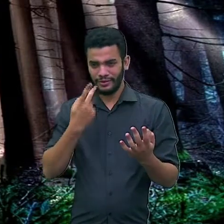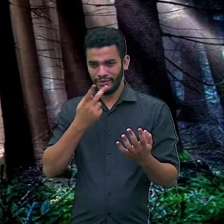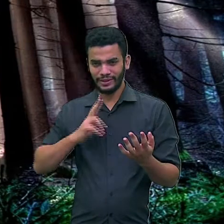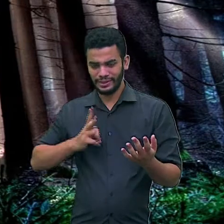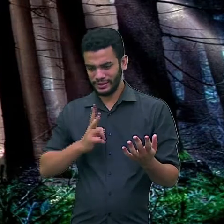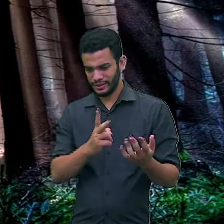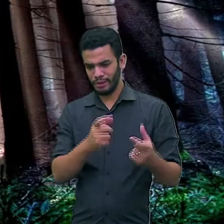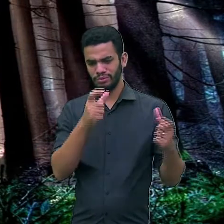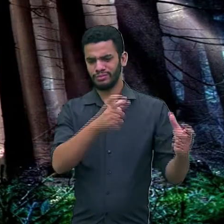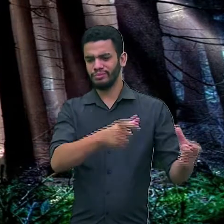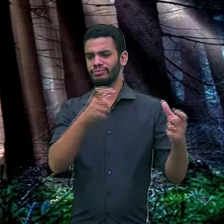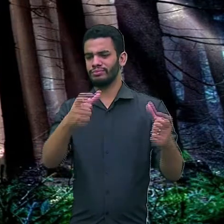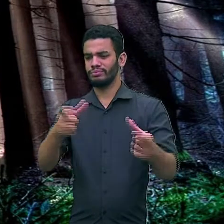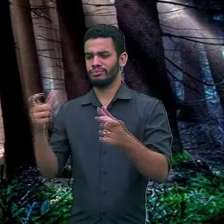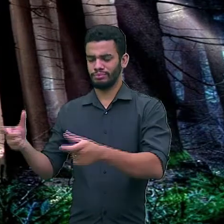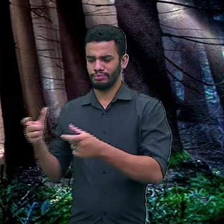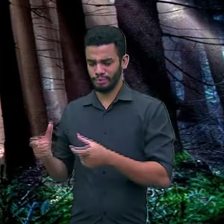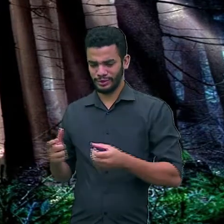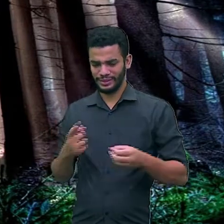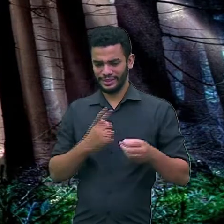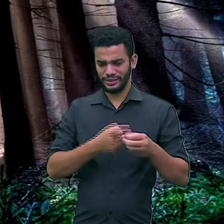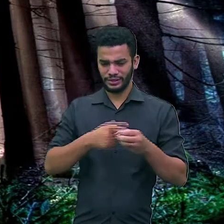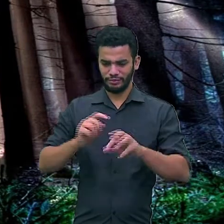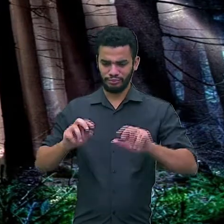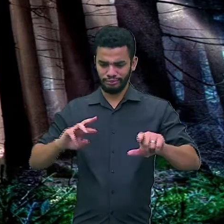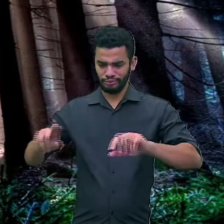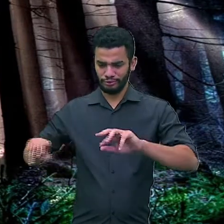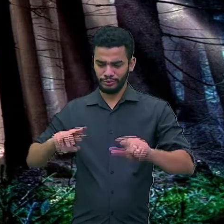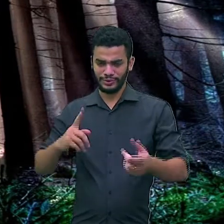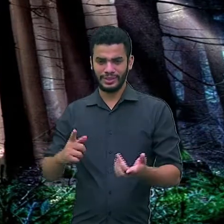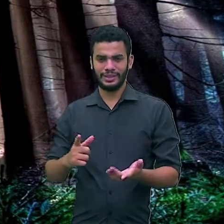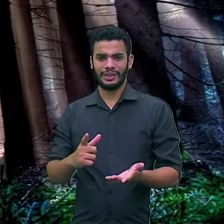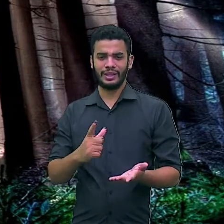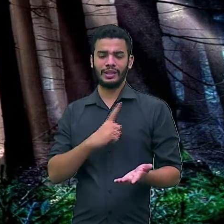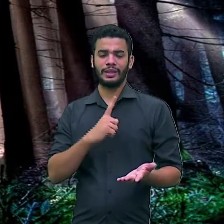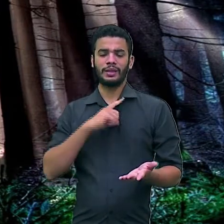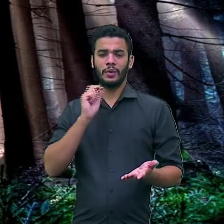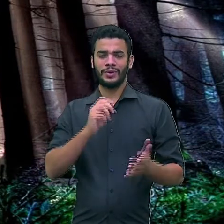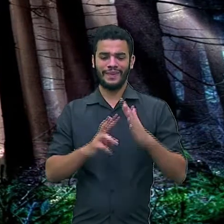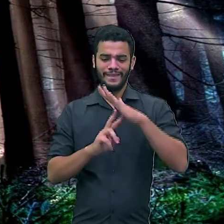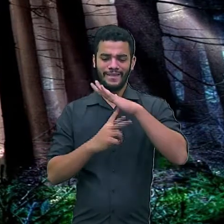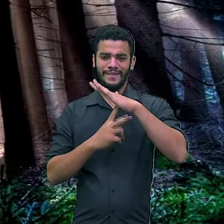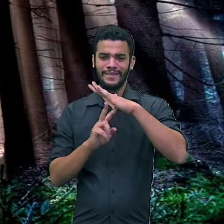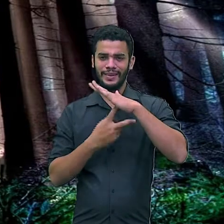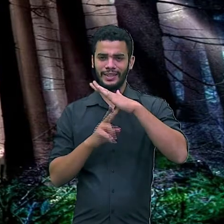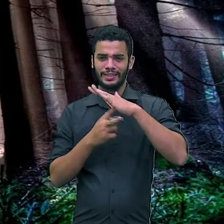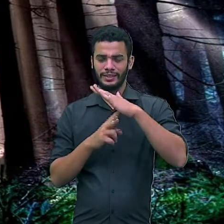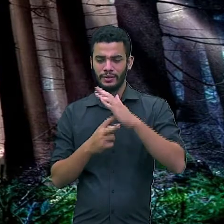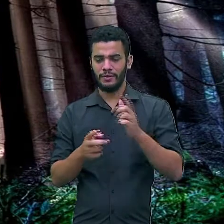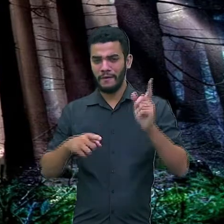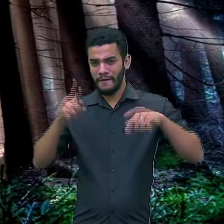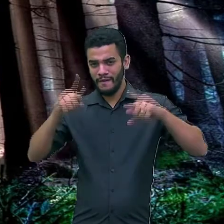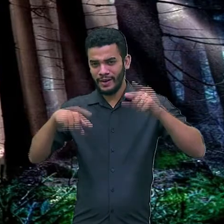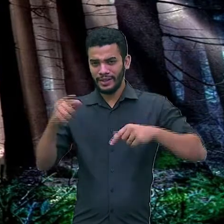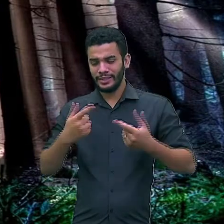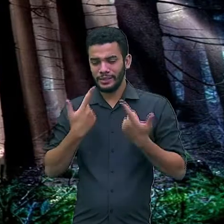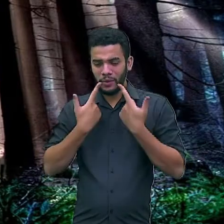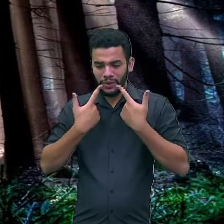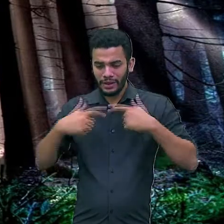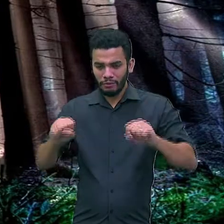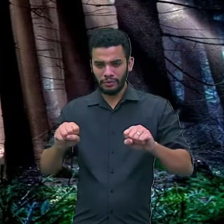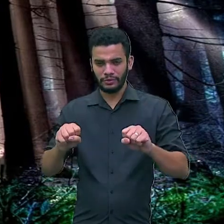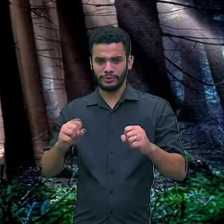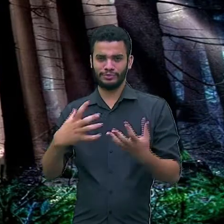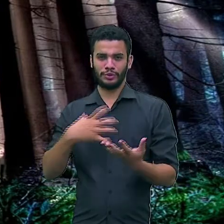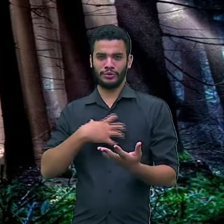de pessoas de algumas regiões brasileiras. A segunda pessoa do singular, tu, e a segunda pessoa do plural, vós. Vamos